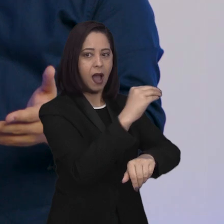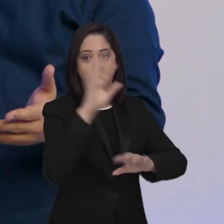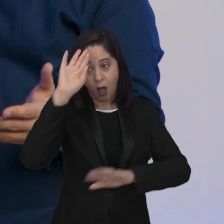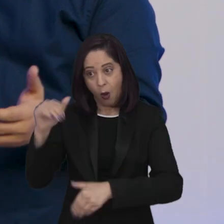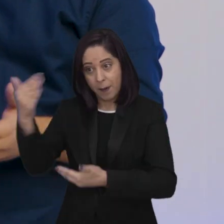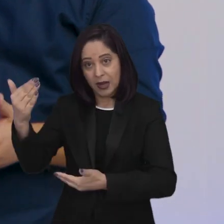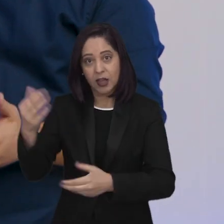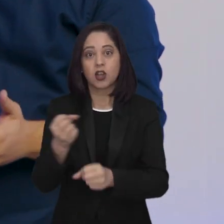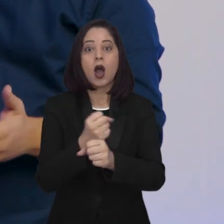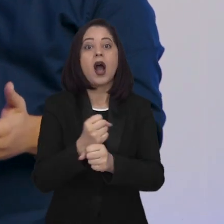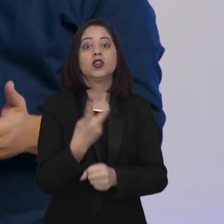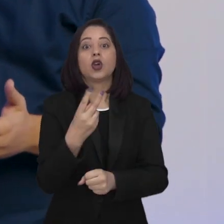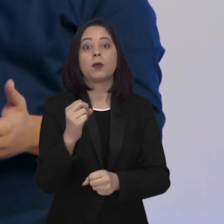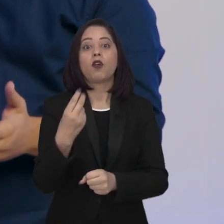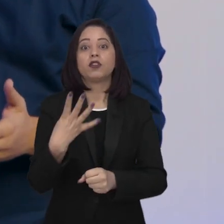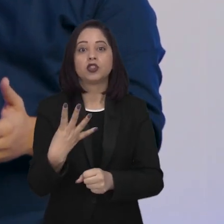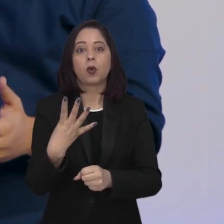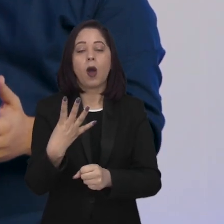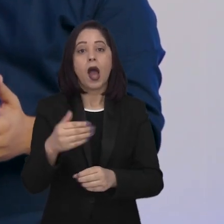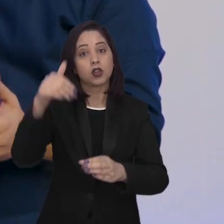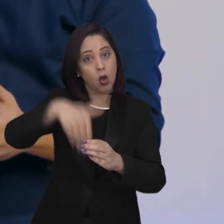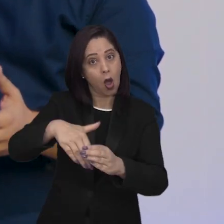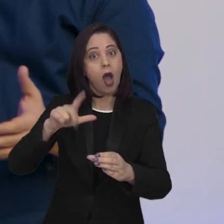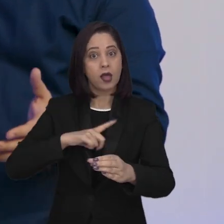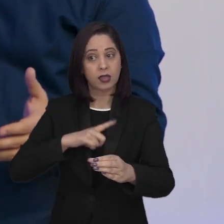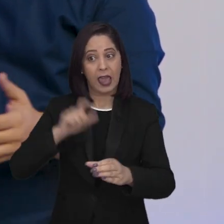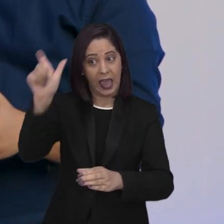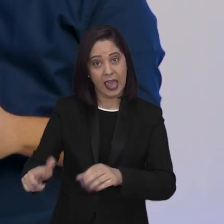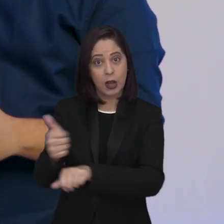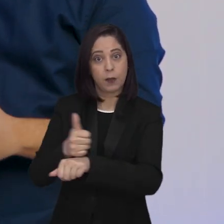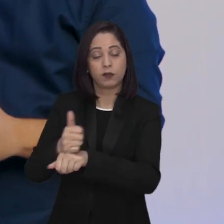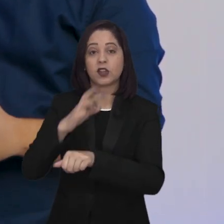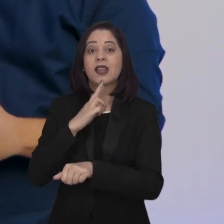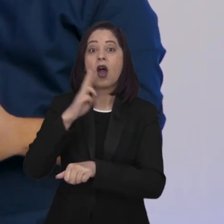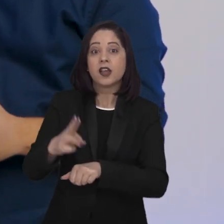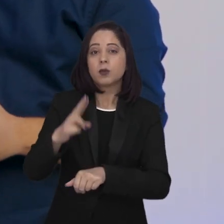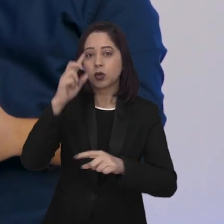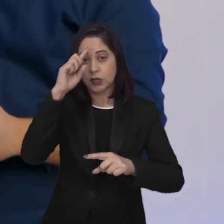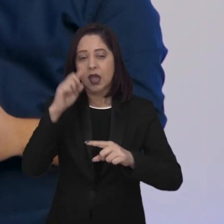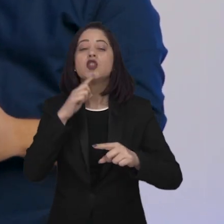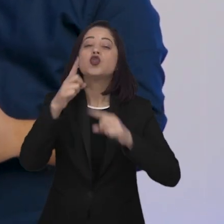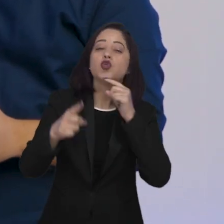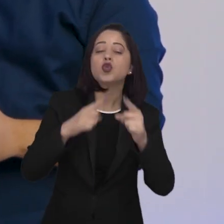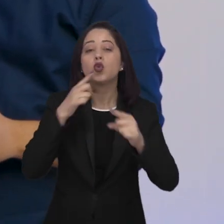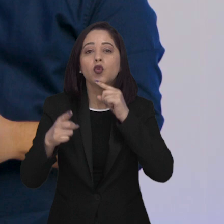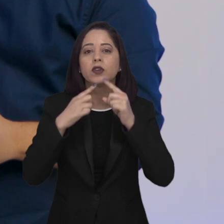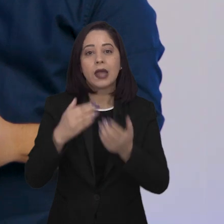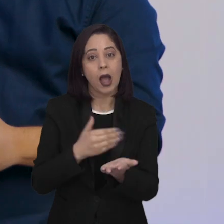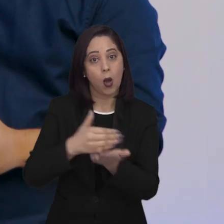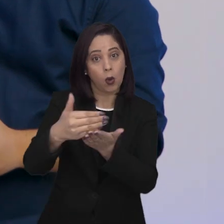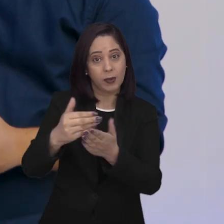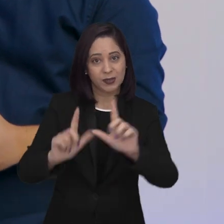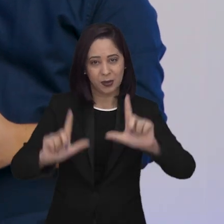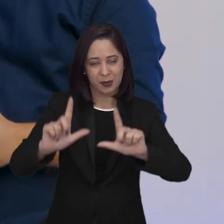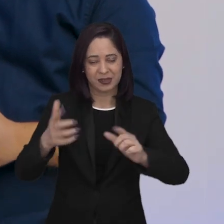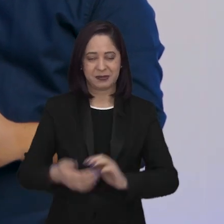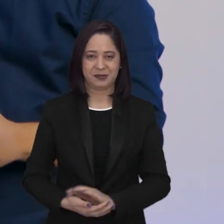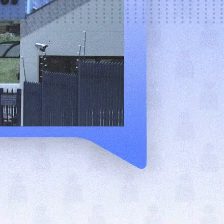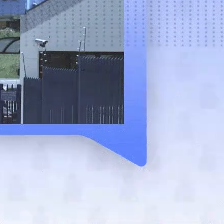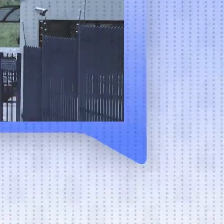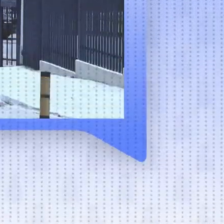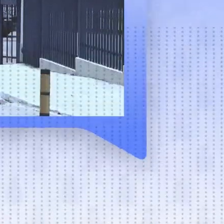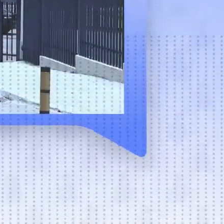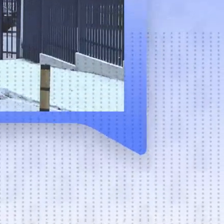ano nós vamos às urnas, um especialista responde dúvidas frequentes sobre eleição. Fique com a gente, o Cidadania em Pauta está só